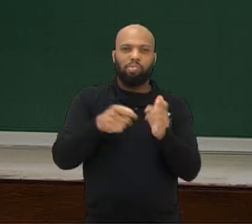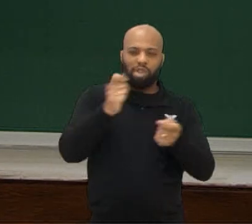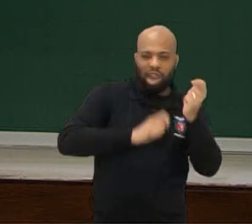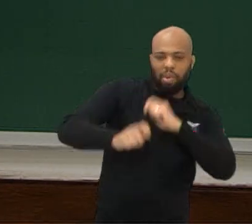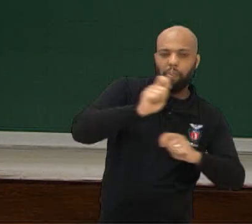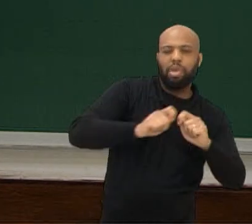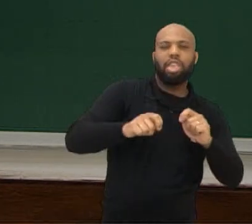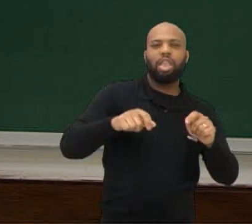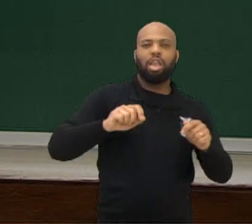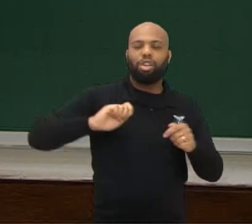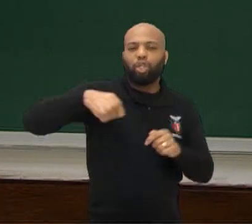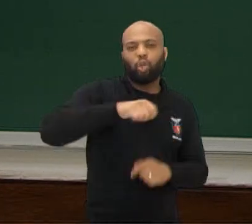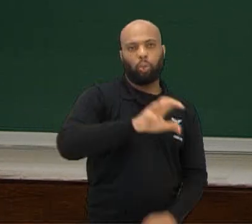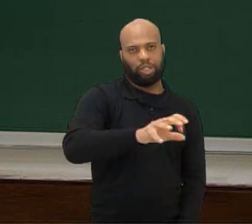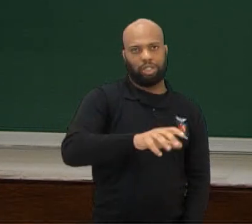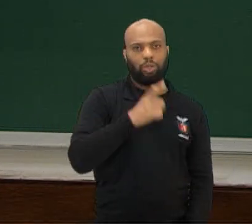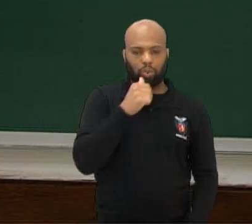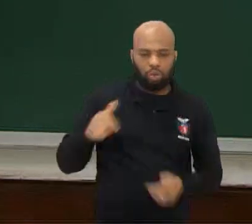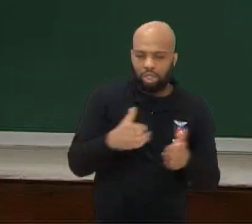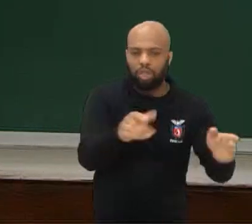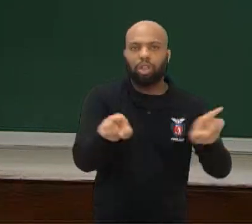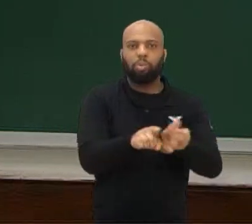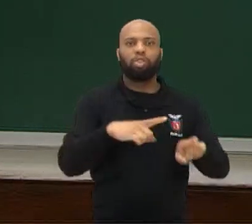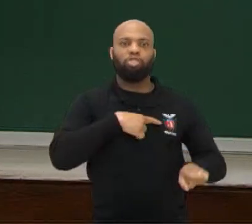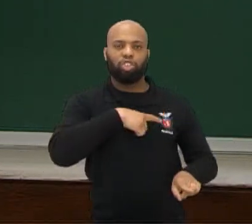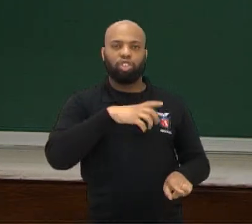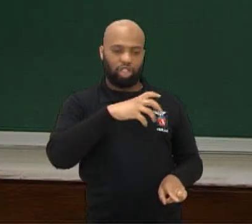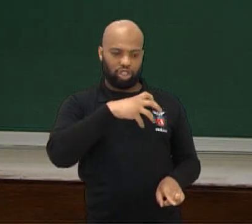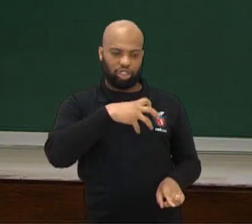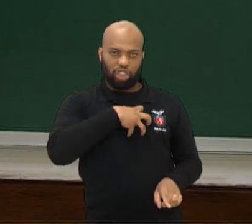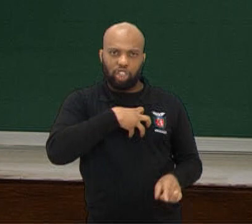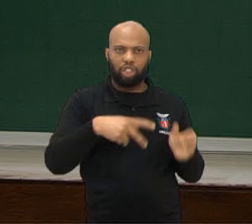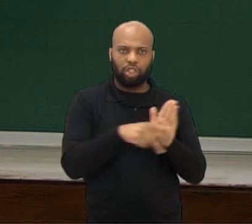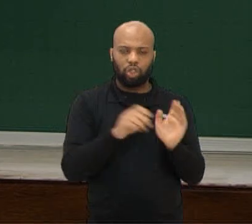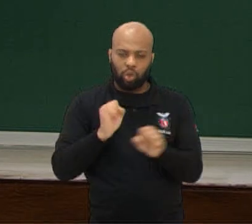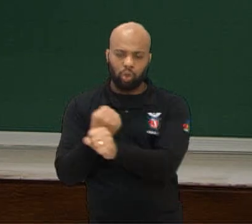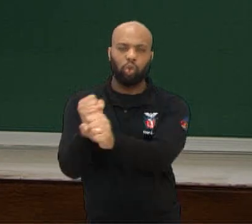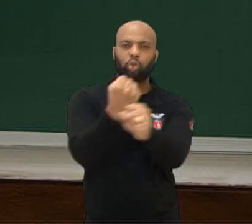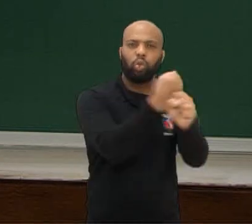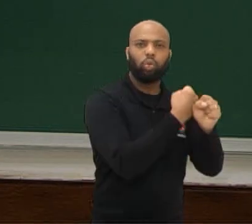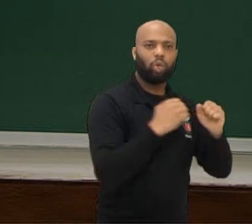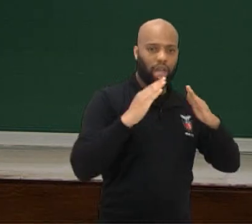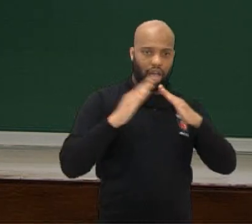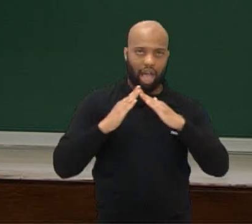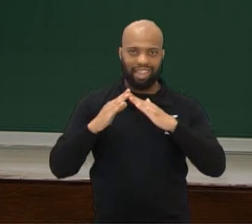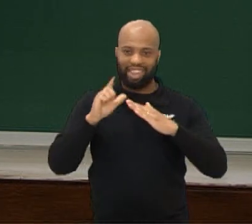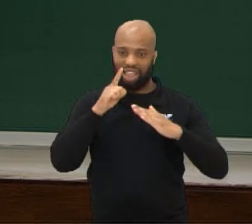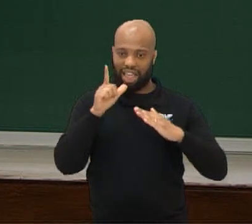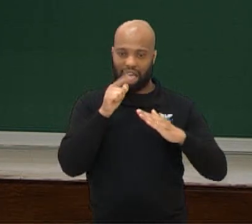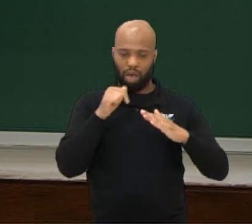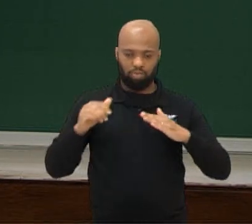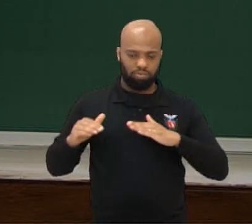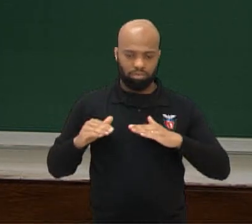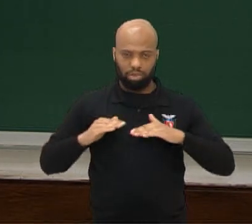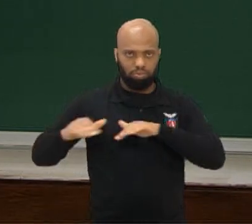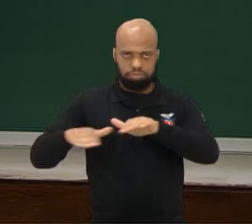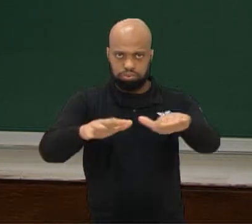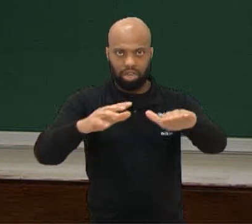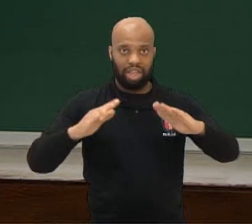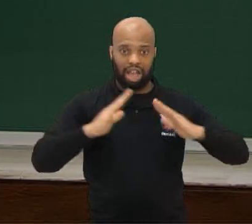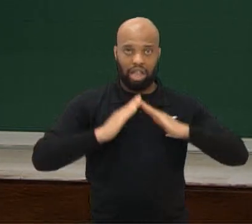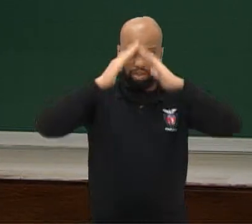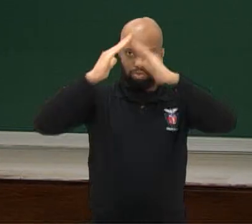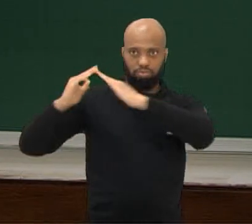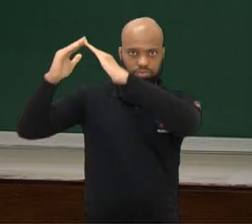o deslocamento, a forma da construção das casas está relacionada com a presença dos rios, tanto no